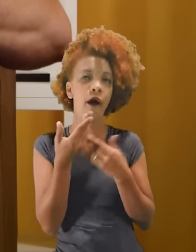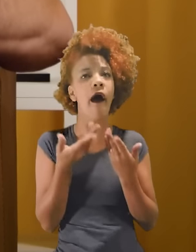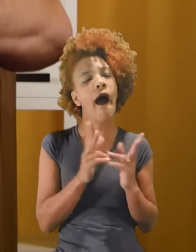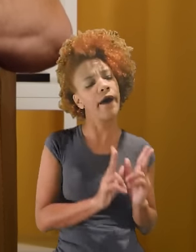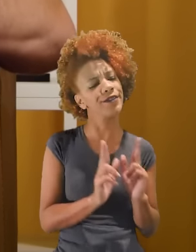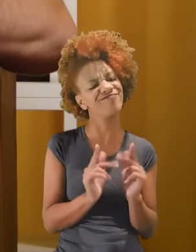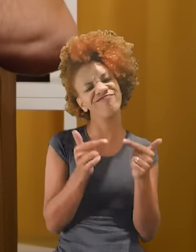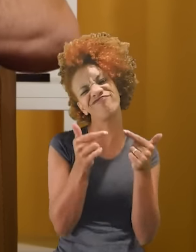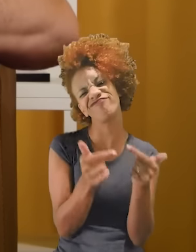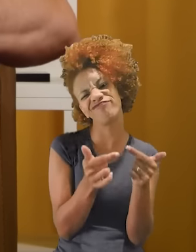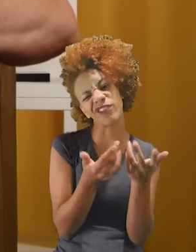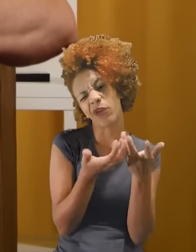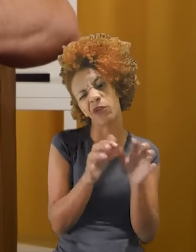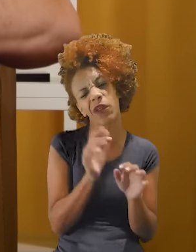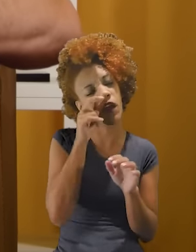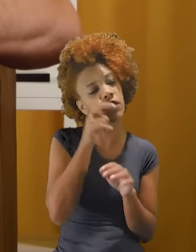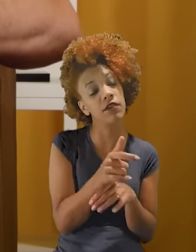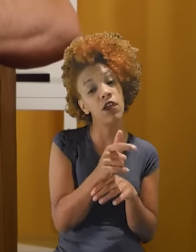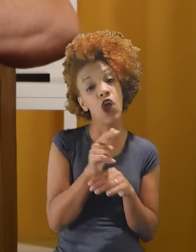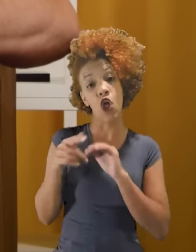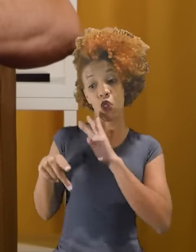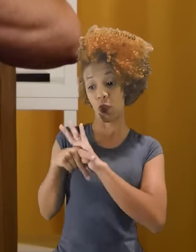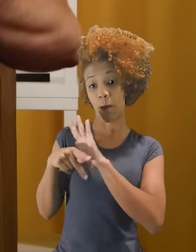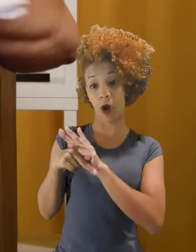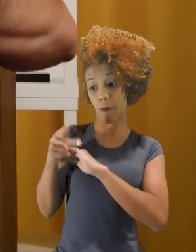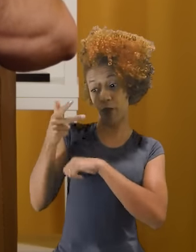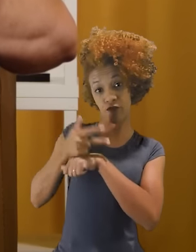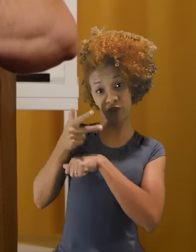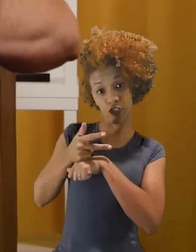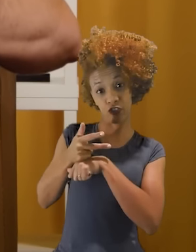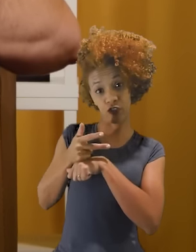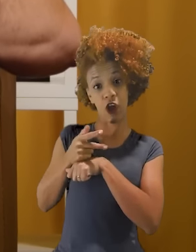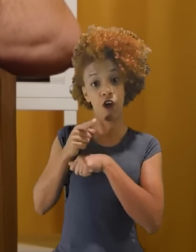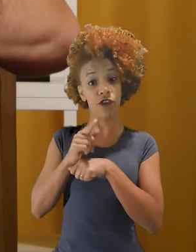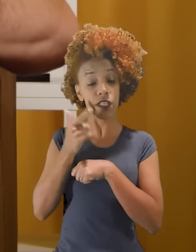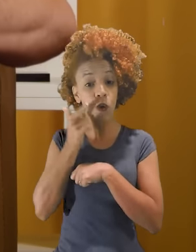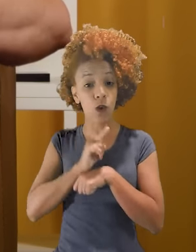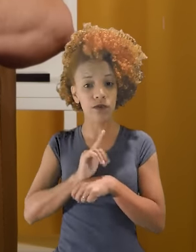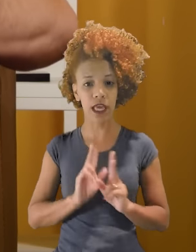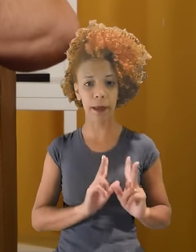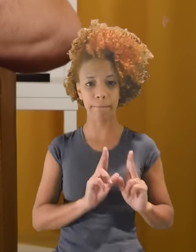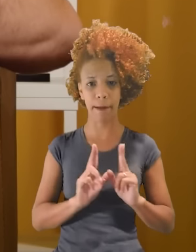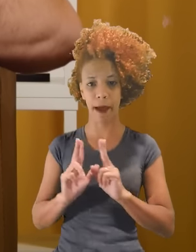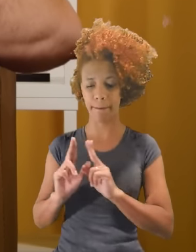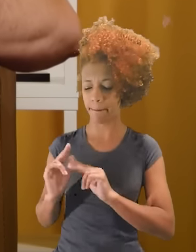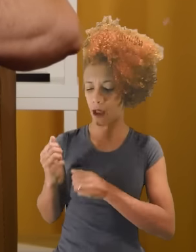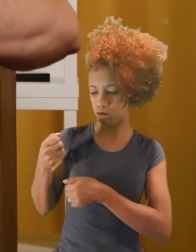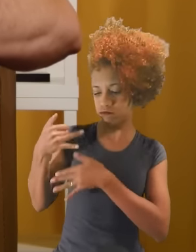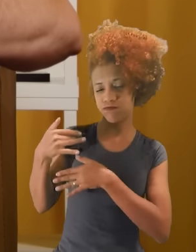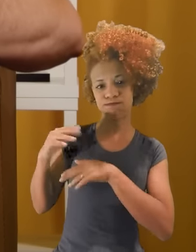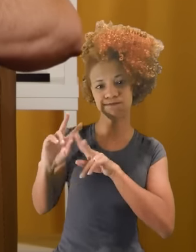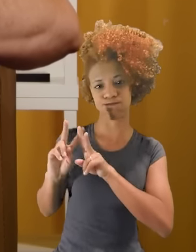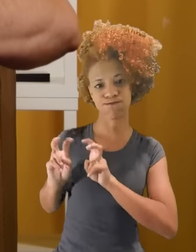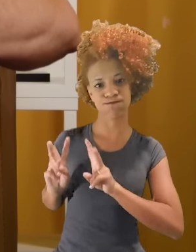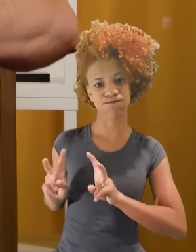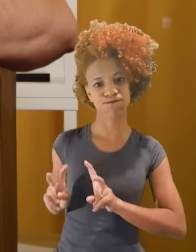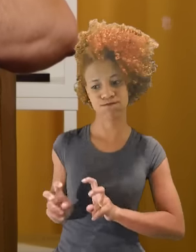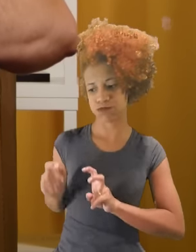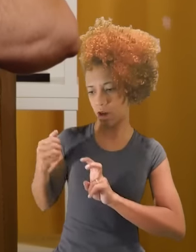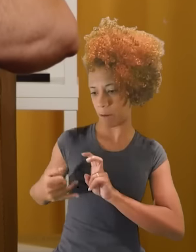essa parte tá chata, eu não quero ver. No próprio vídeo, por ser gravado, você consegue coordenar. Você pode clicar aqui, ó, na